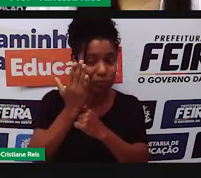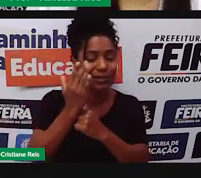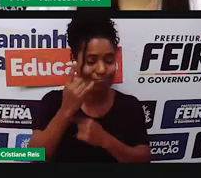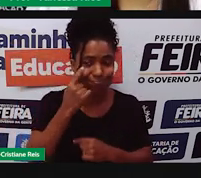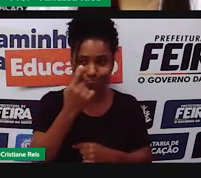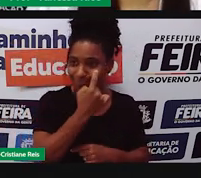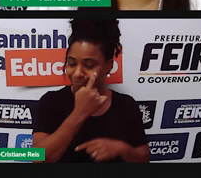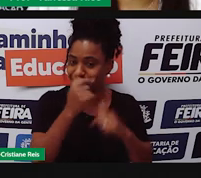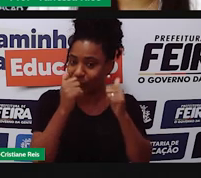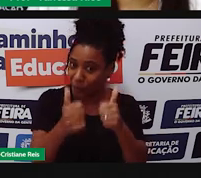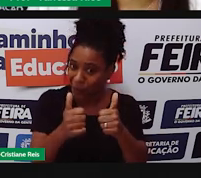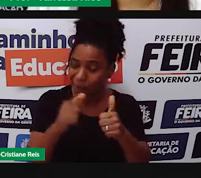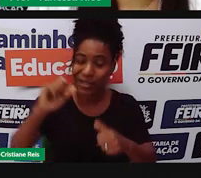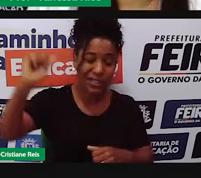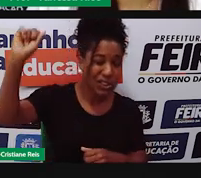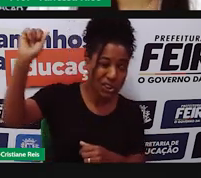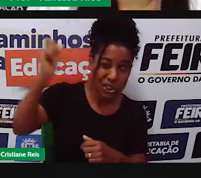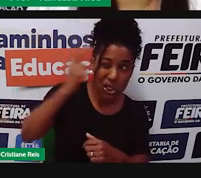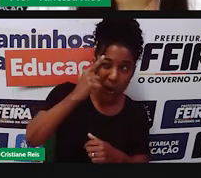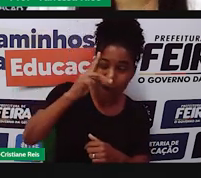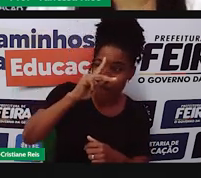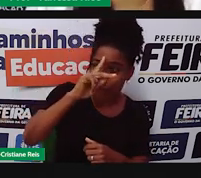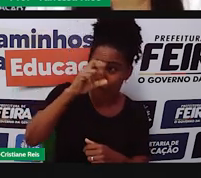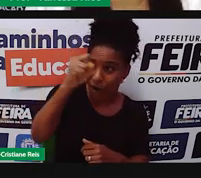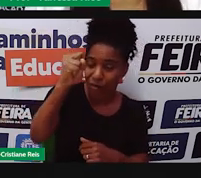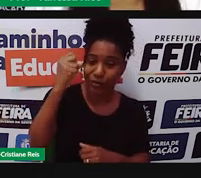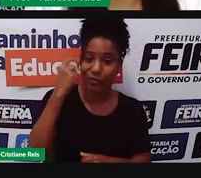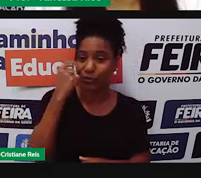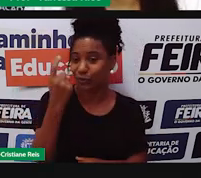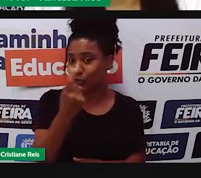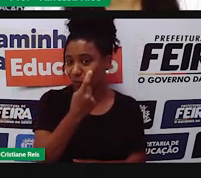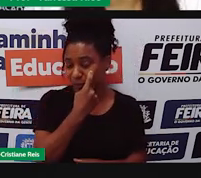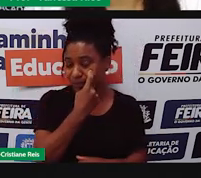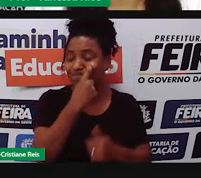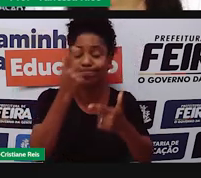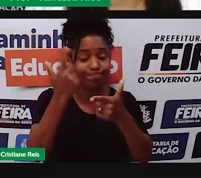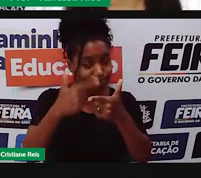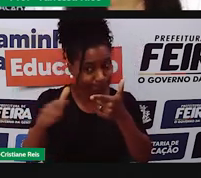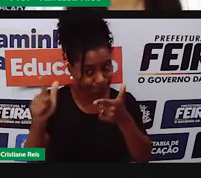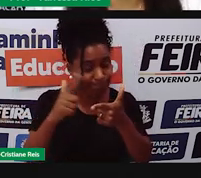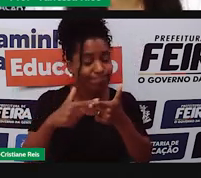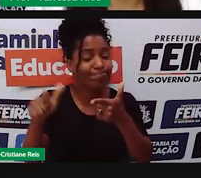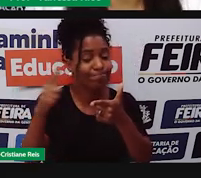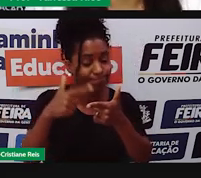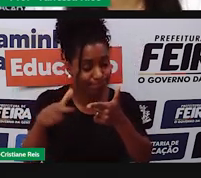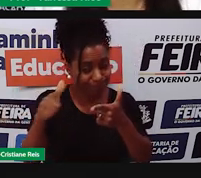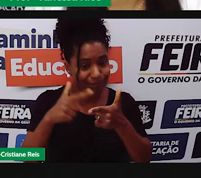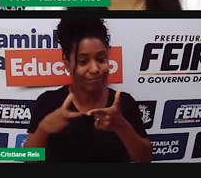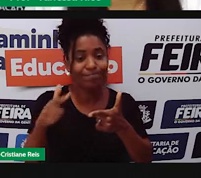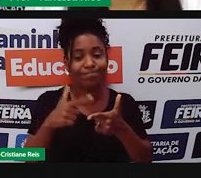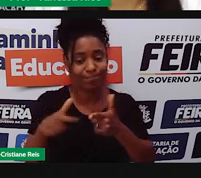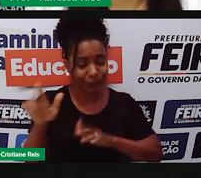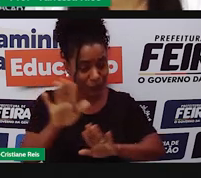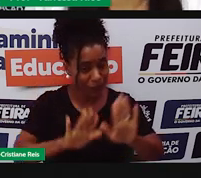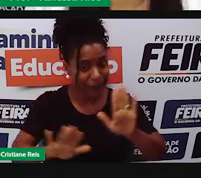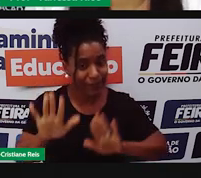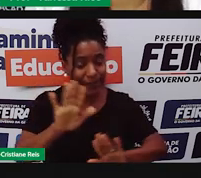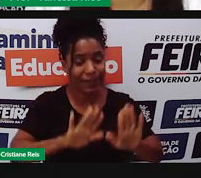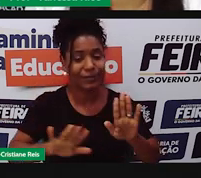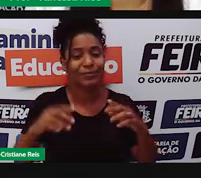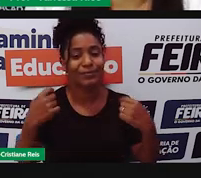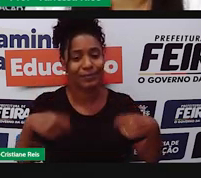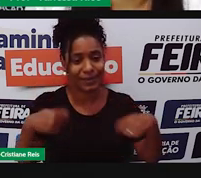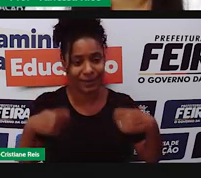correta. E se a gente não toma sol da forma incorreta, aí a gente pode ter problemas oculares, né?